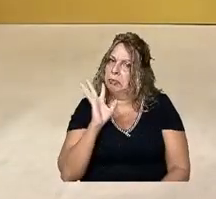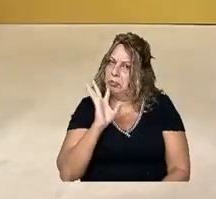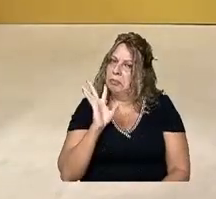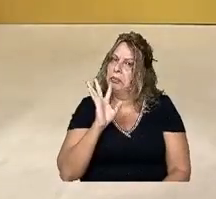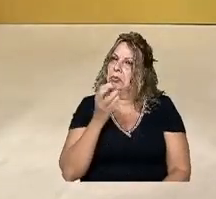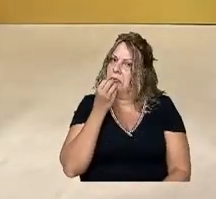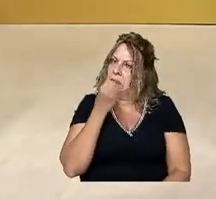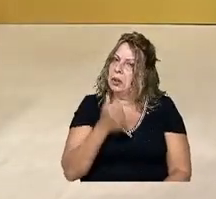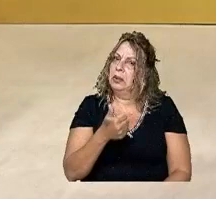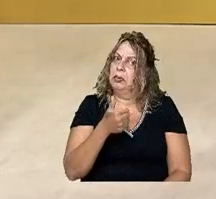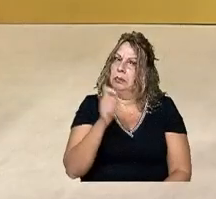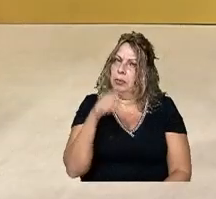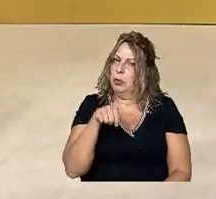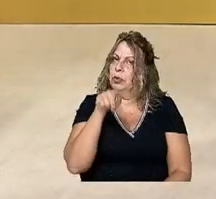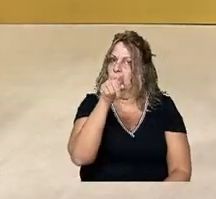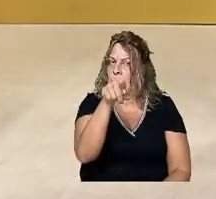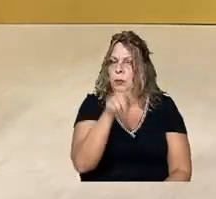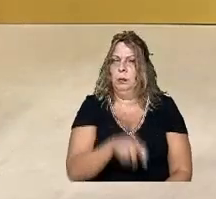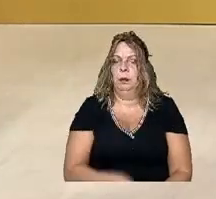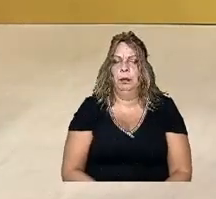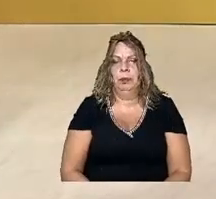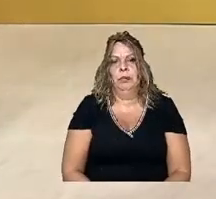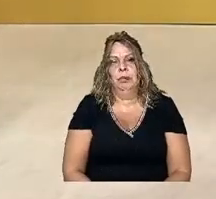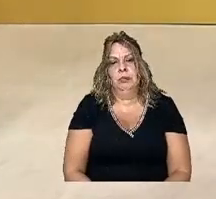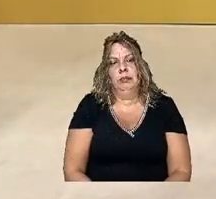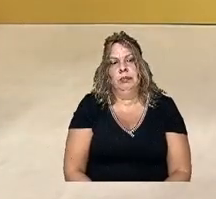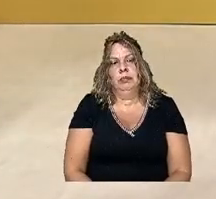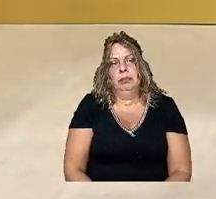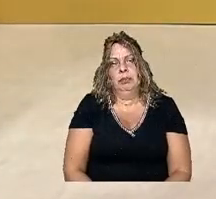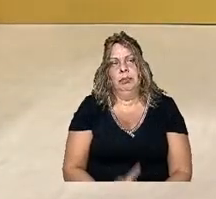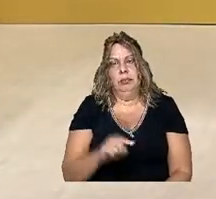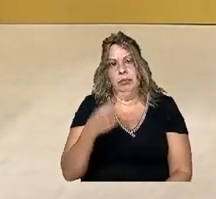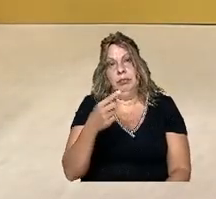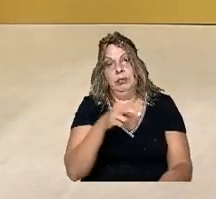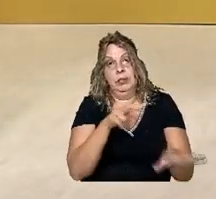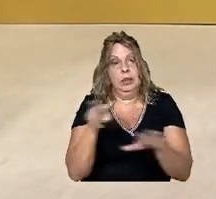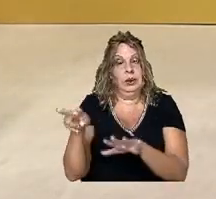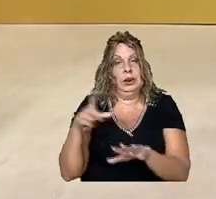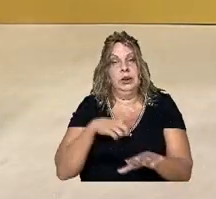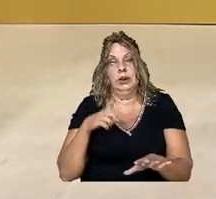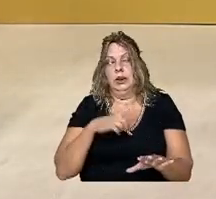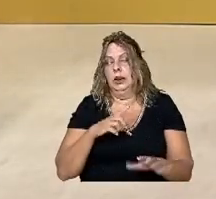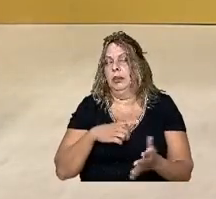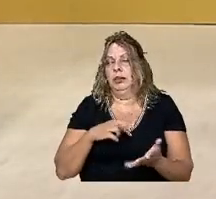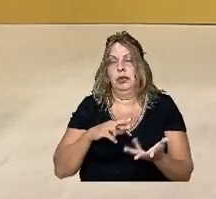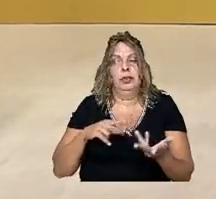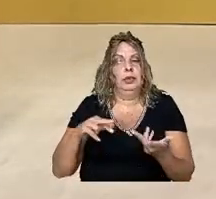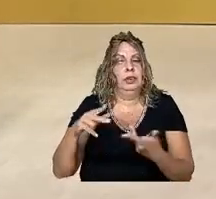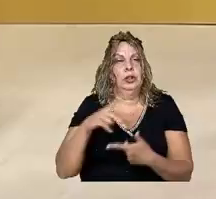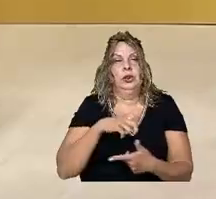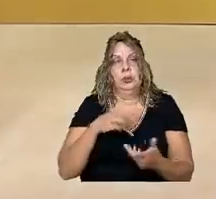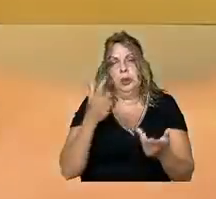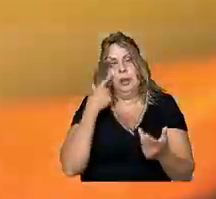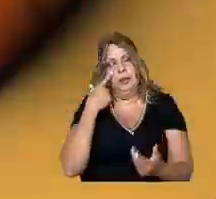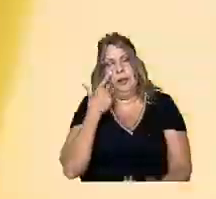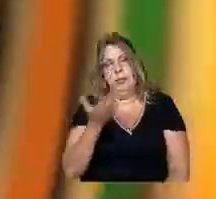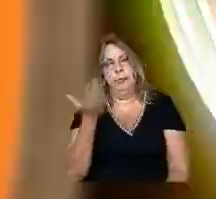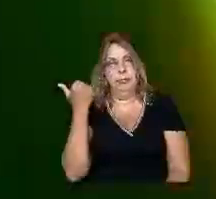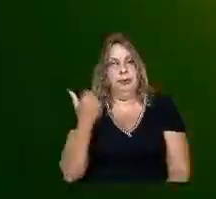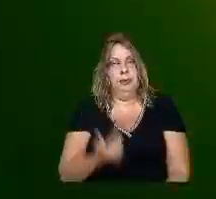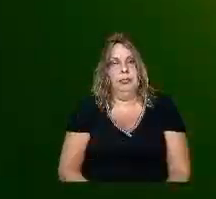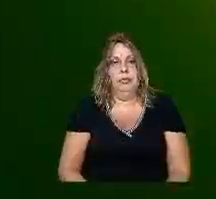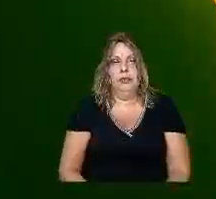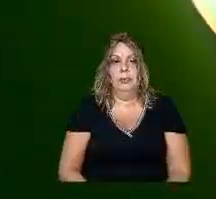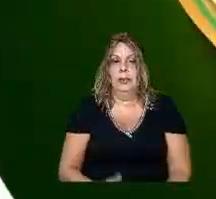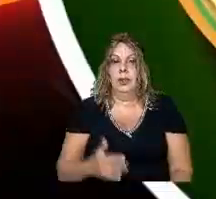bacana demais e pode ser sua. É isso aí, Jaque. Semana que vem tem um show de carro vindo por aí. Confira!